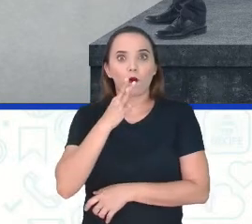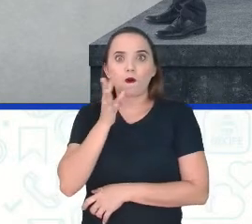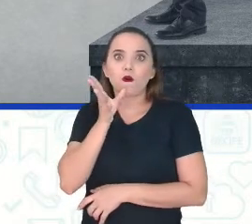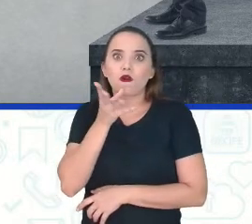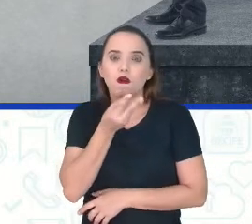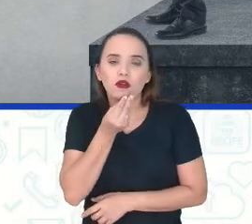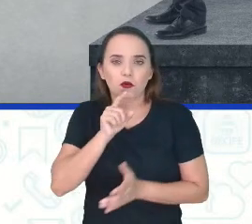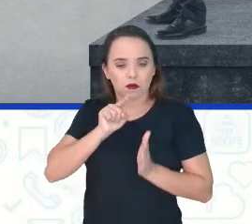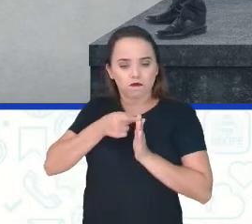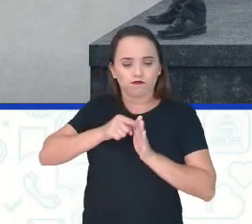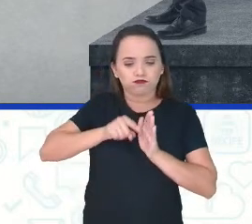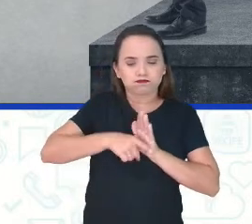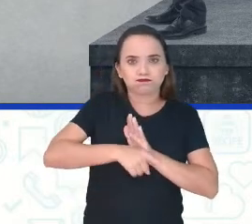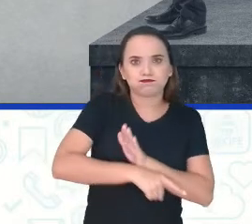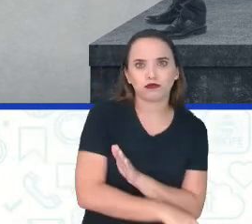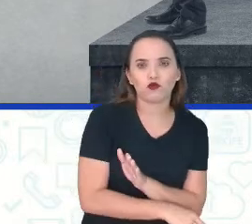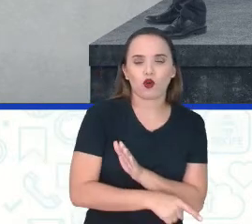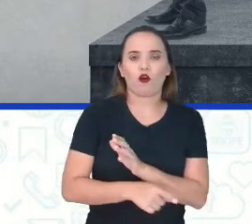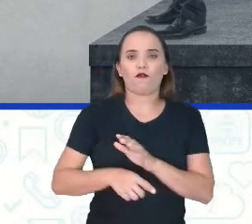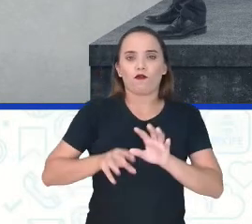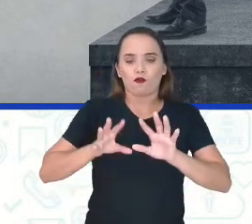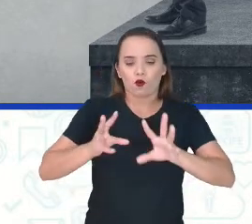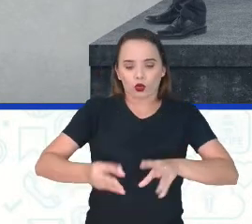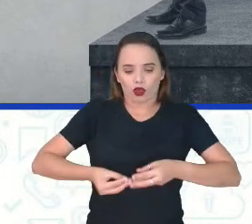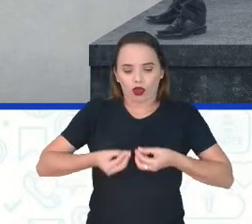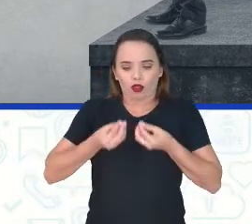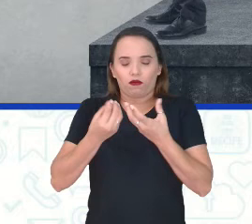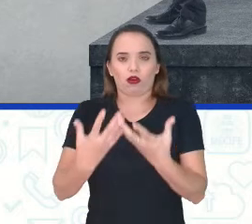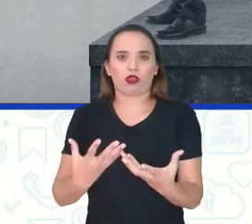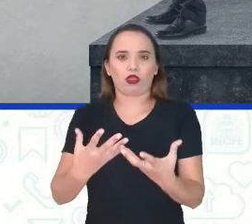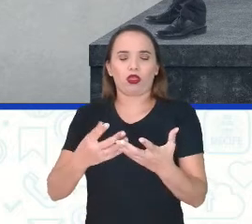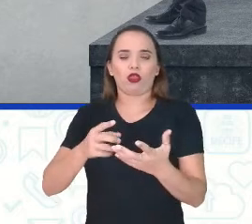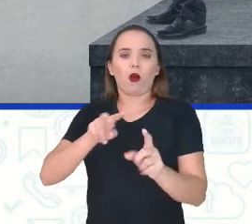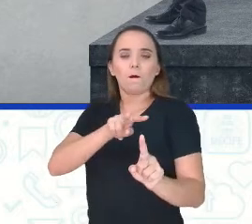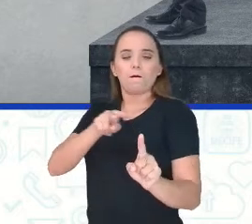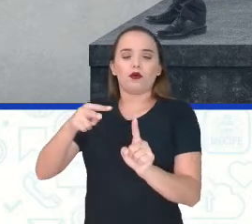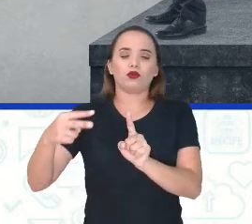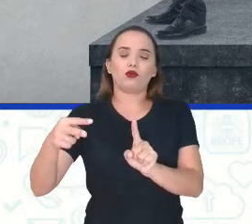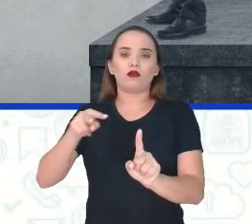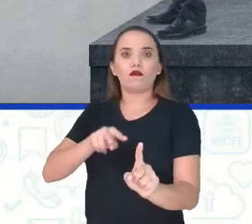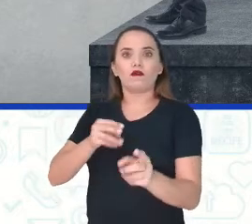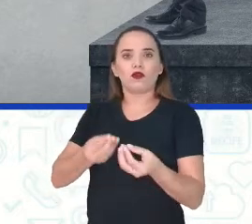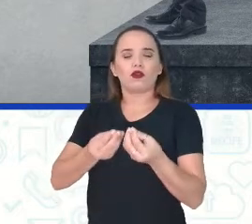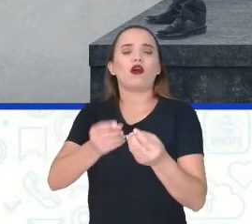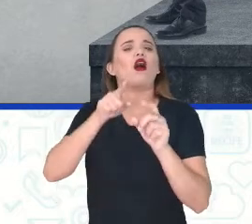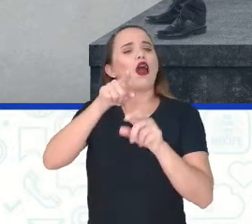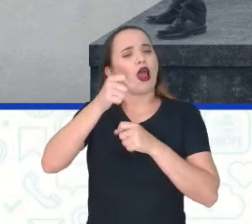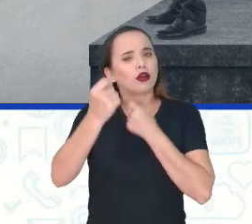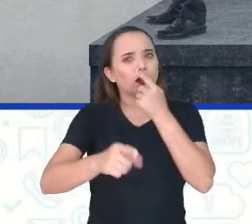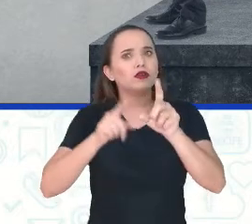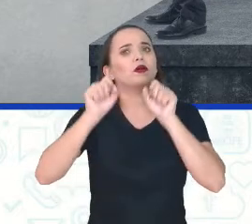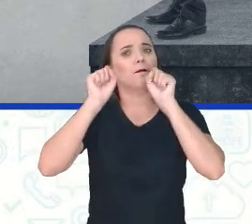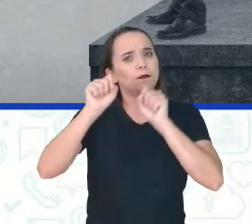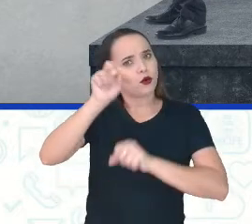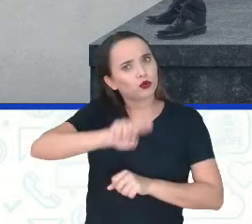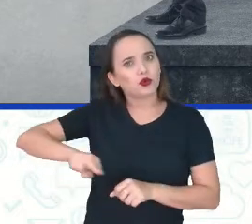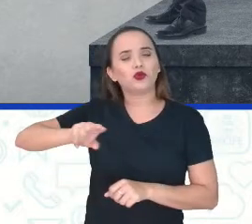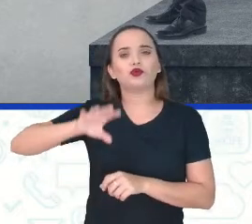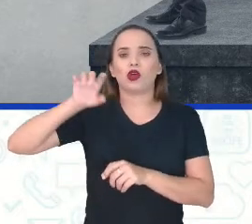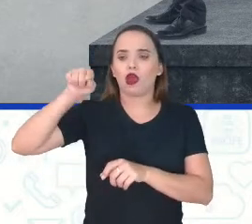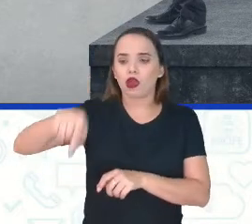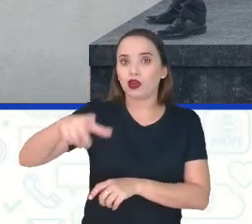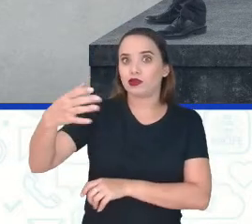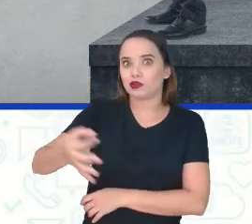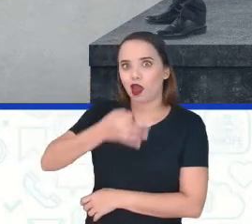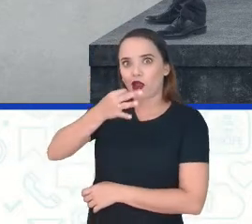ele traz o seu ponto de vista. E aí você pode citar esse argumento como um argumento de autoridade para